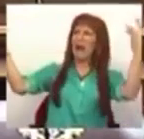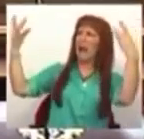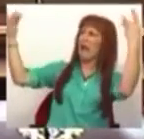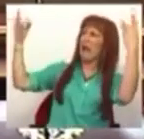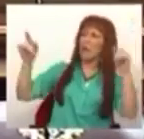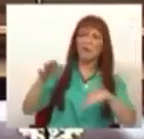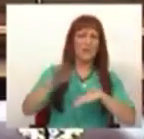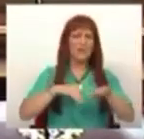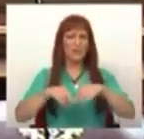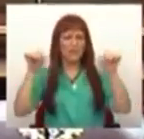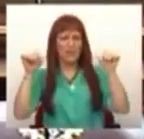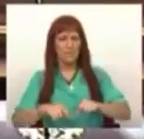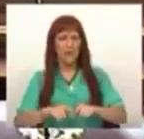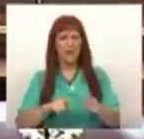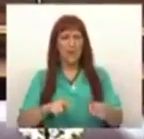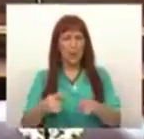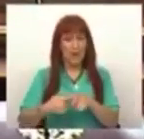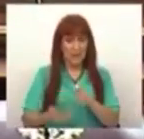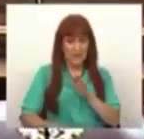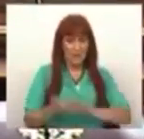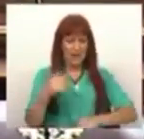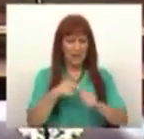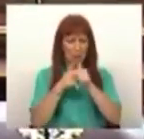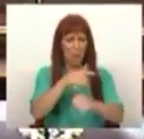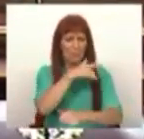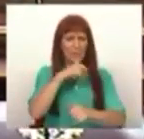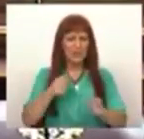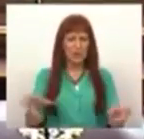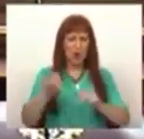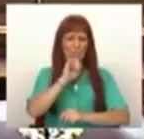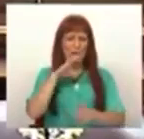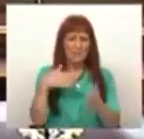falharia menos naquilo que aqui mais interessa, cumprir a promessa de uma nova